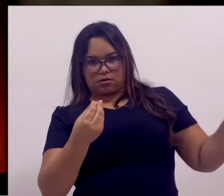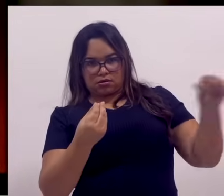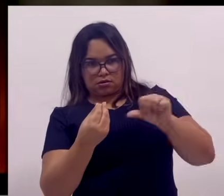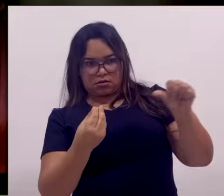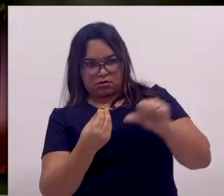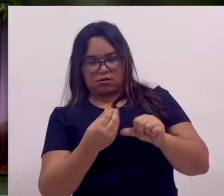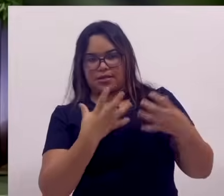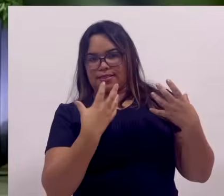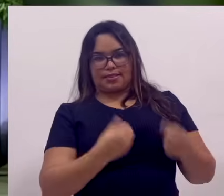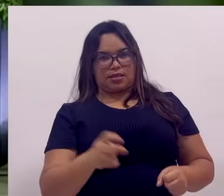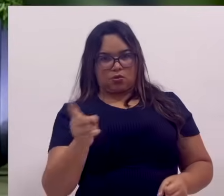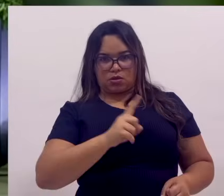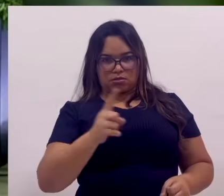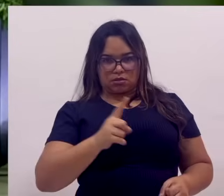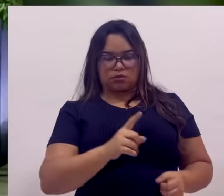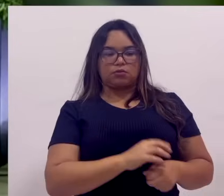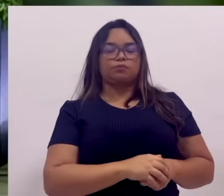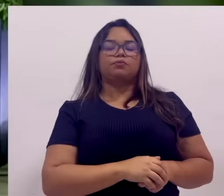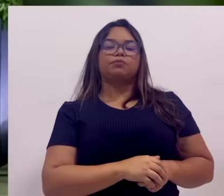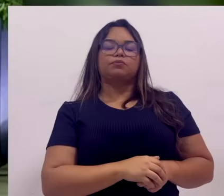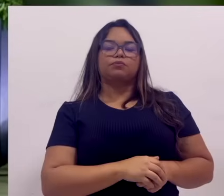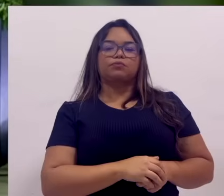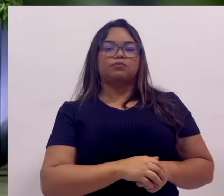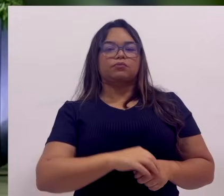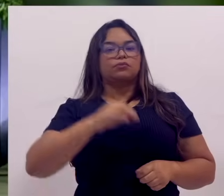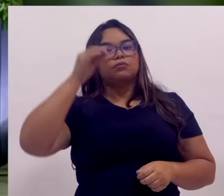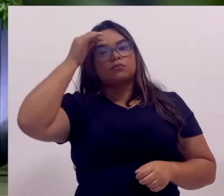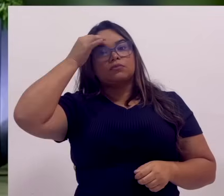interno, esse ocultismo.